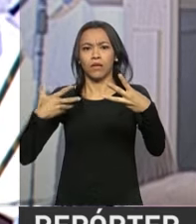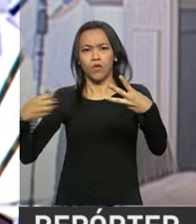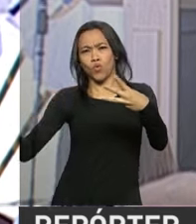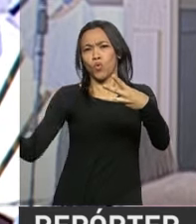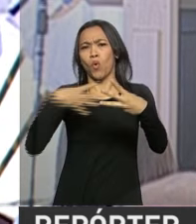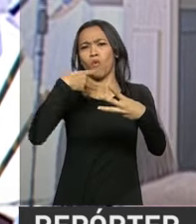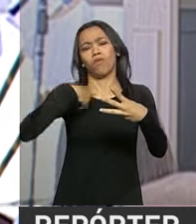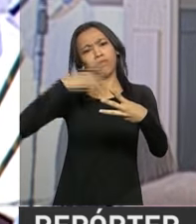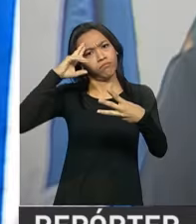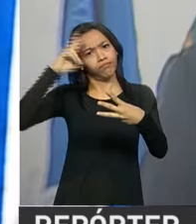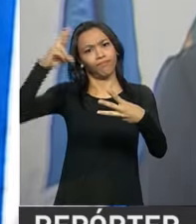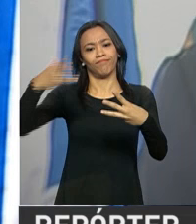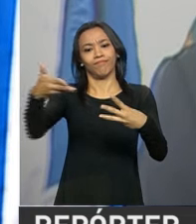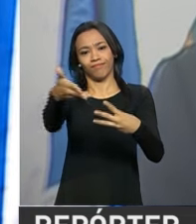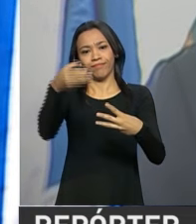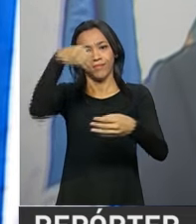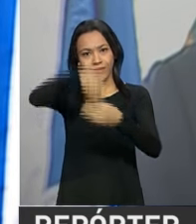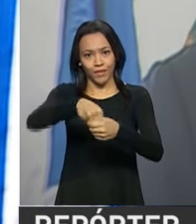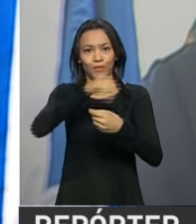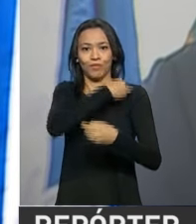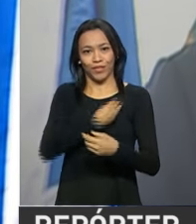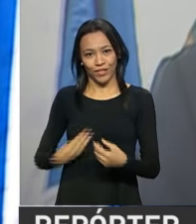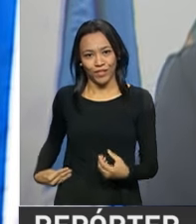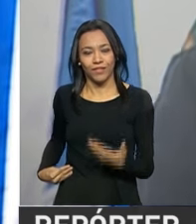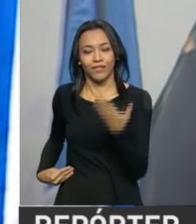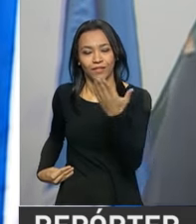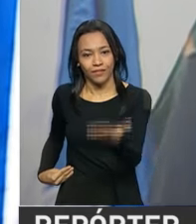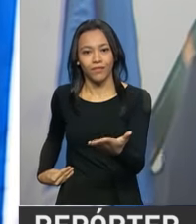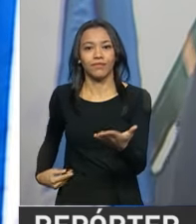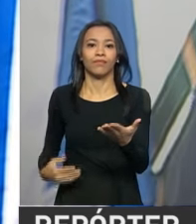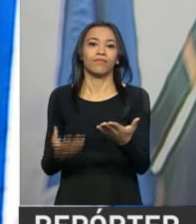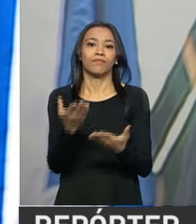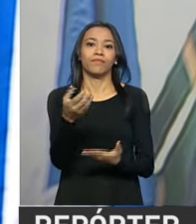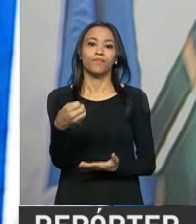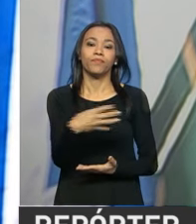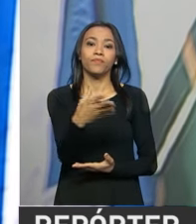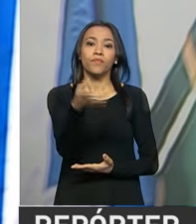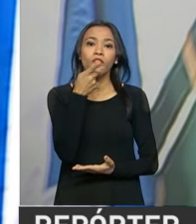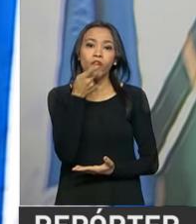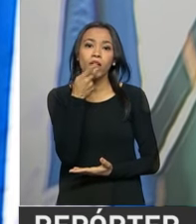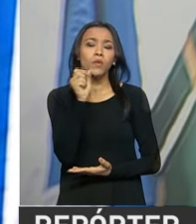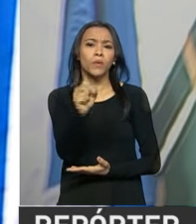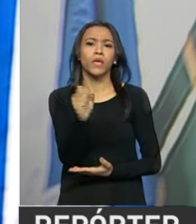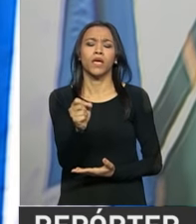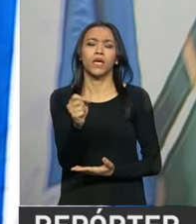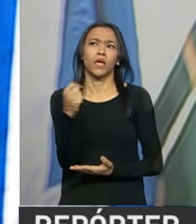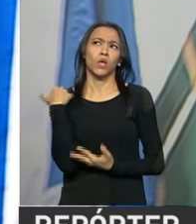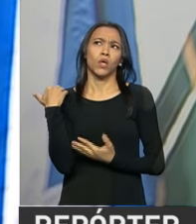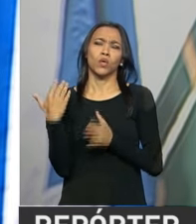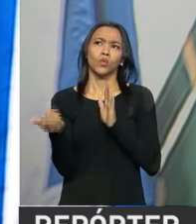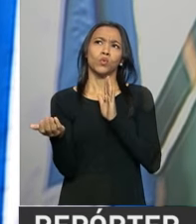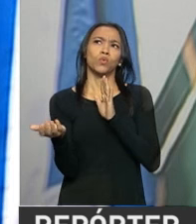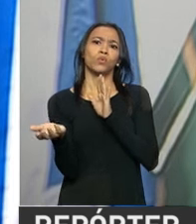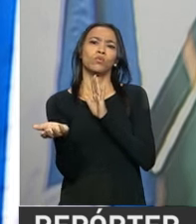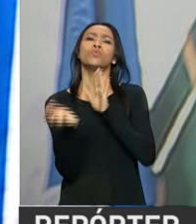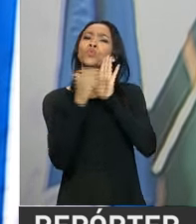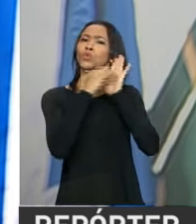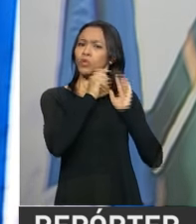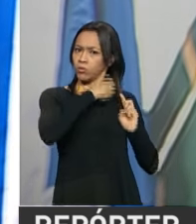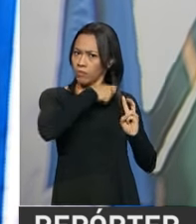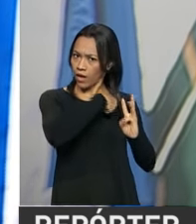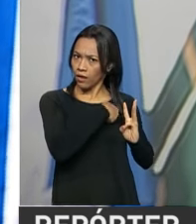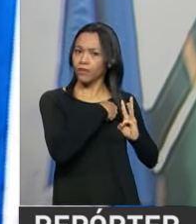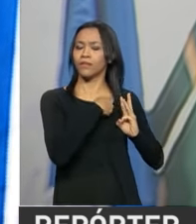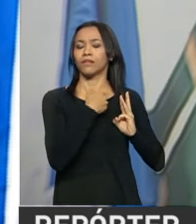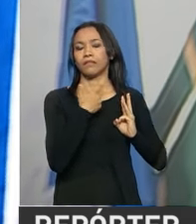no Ministério da Defesa. Ao longo do tremendo transe que o país viveu nos últimos meses, mais um